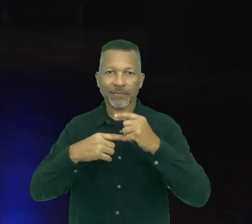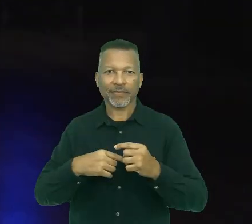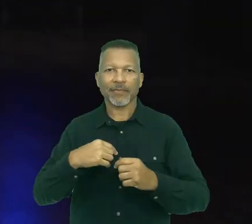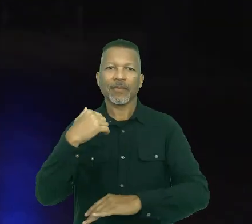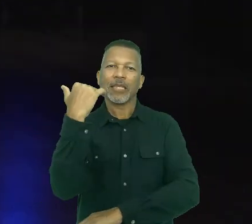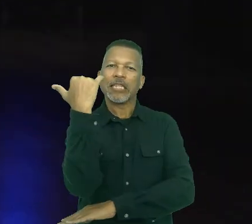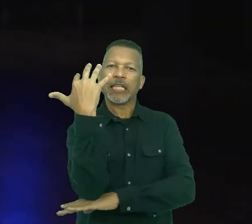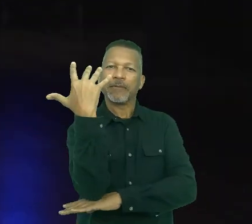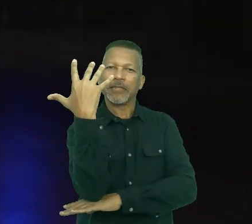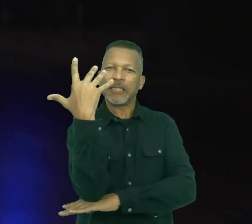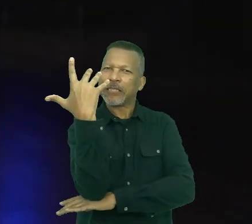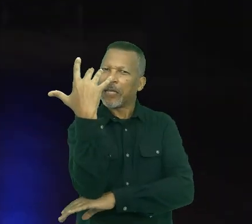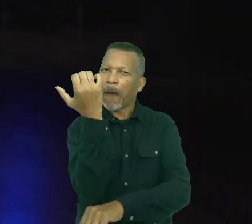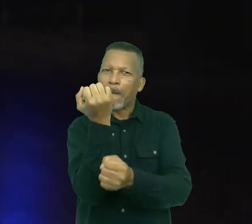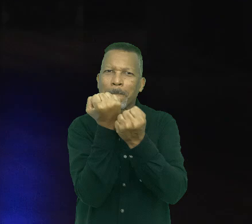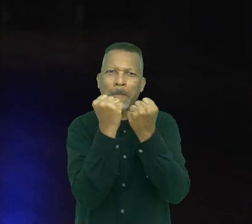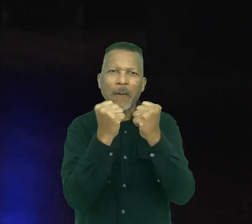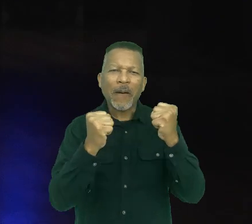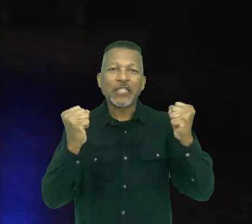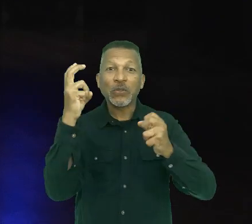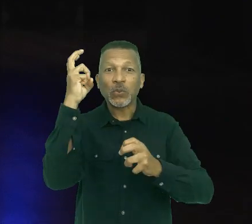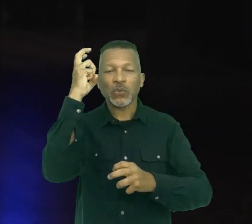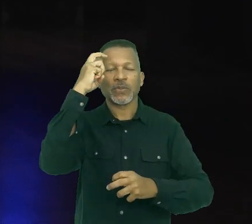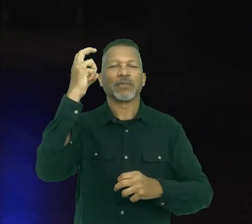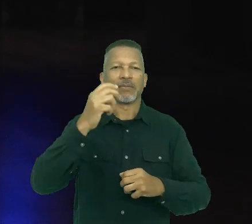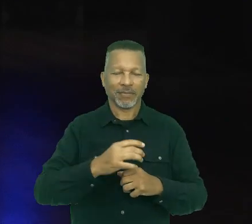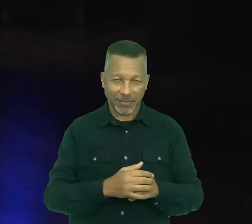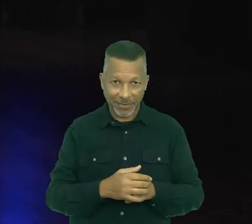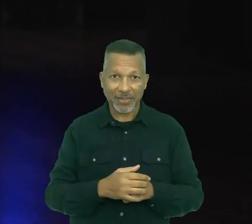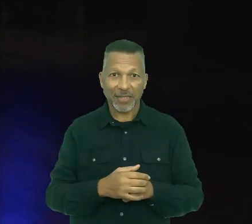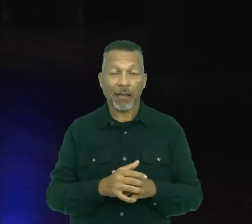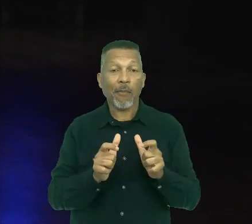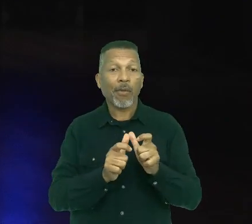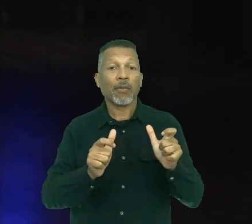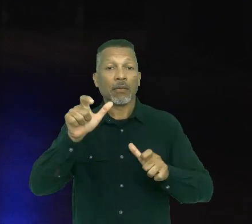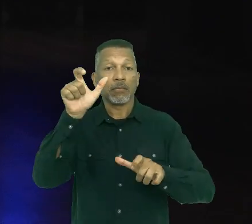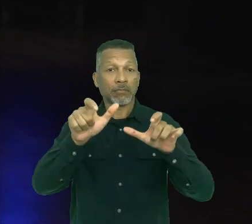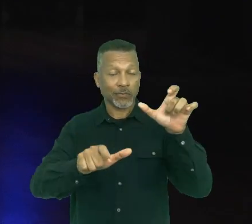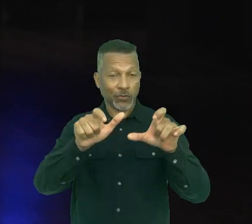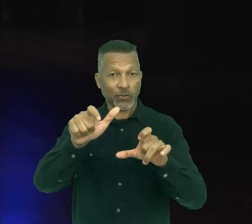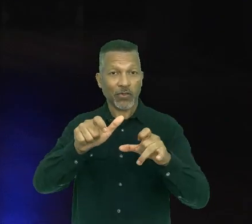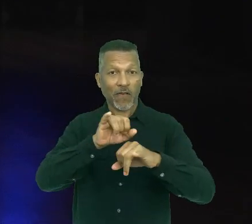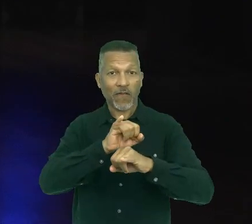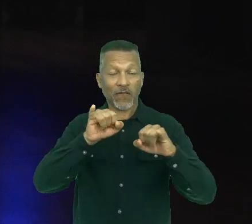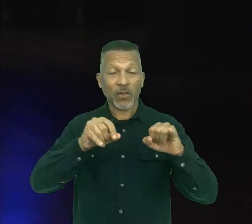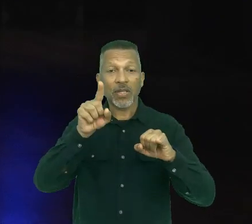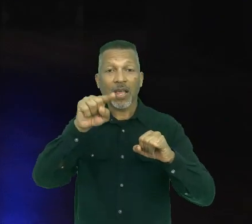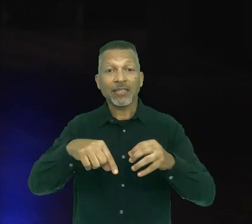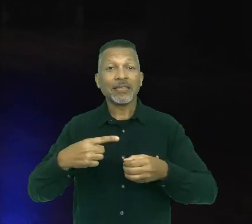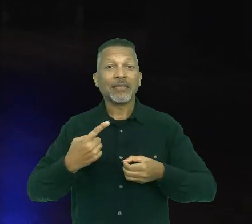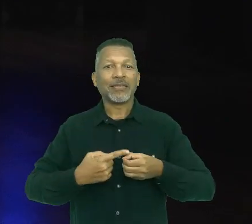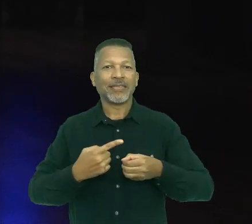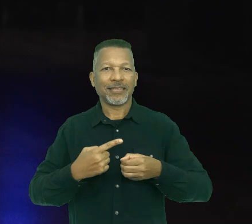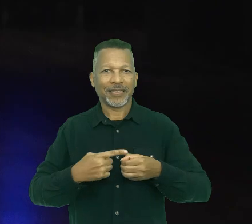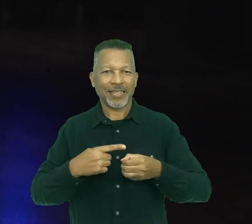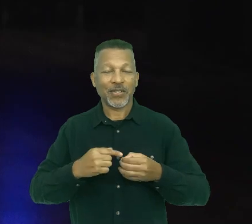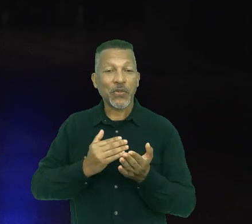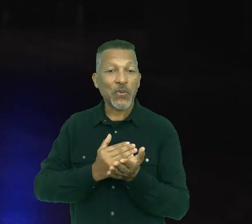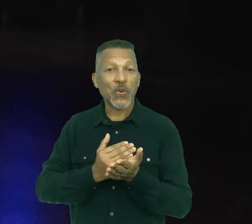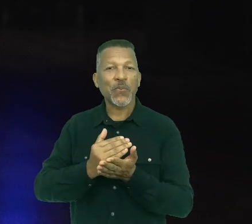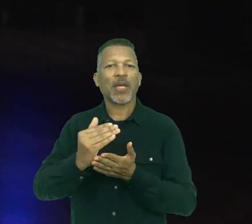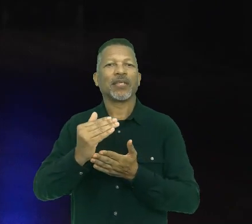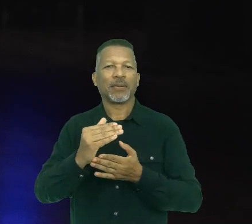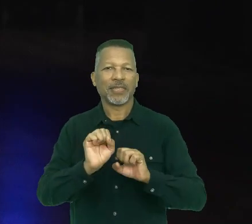é gigantesca culturalmente. E a maioria das pessoas dizem que a cidade surge a partir da